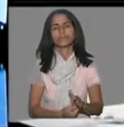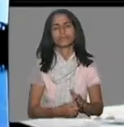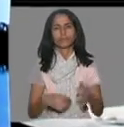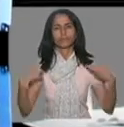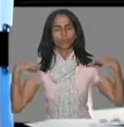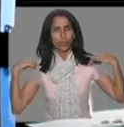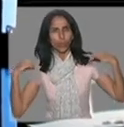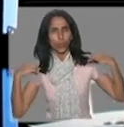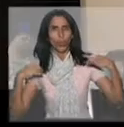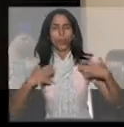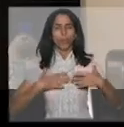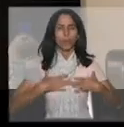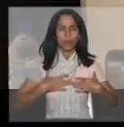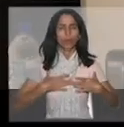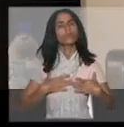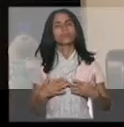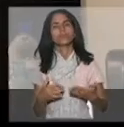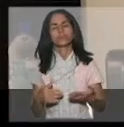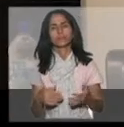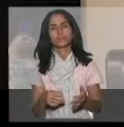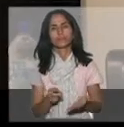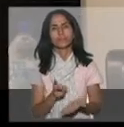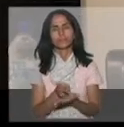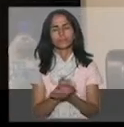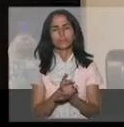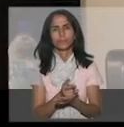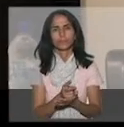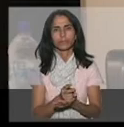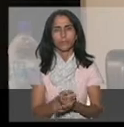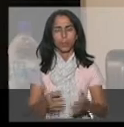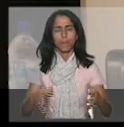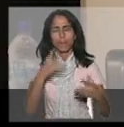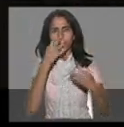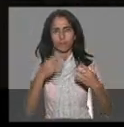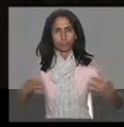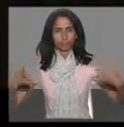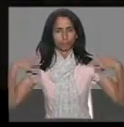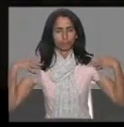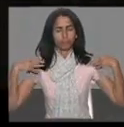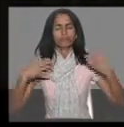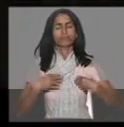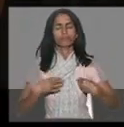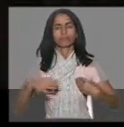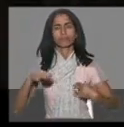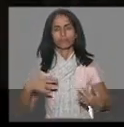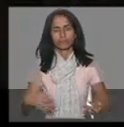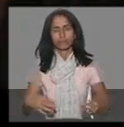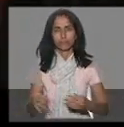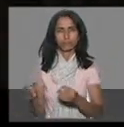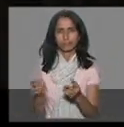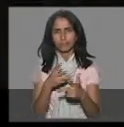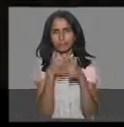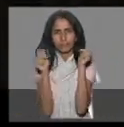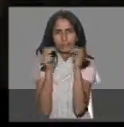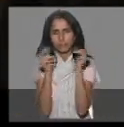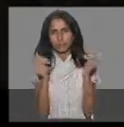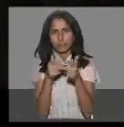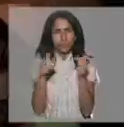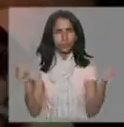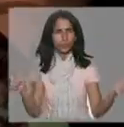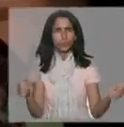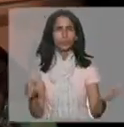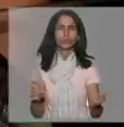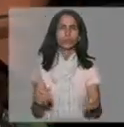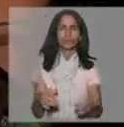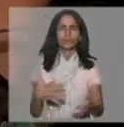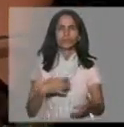O me vestir, o eu me trajar sempre foi uma armadura para mim, para eu conseguir driblar algumas coisas, algumas questões